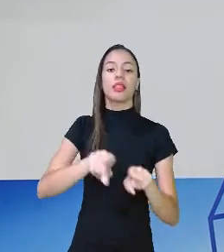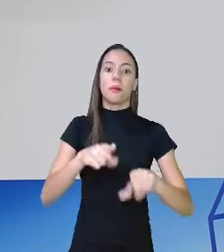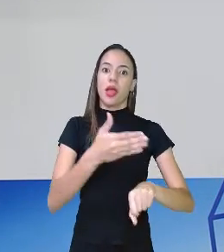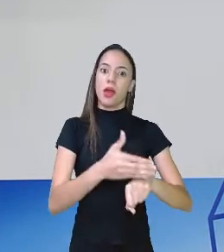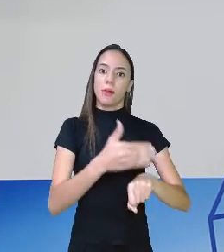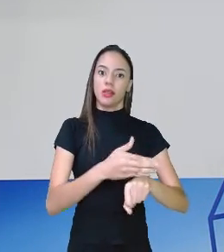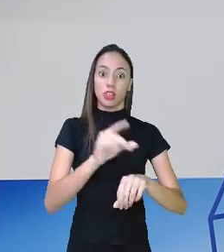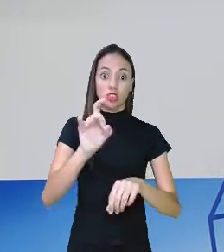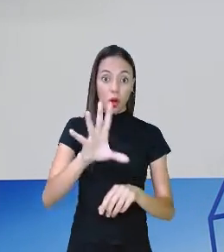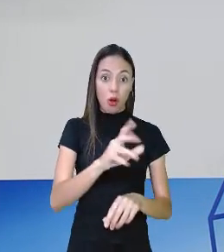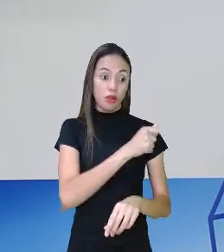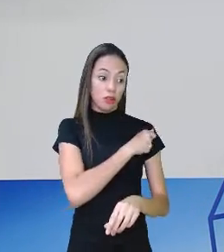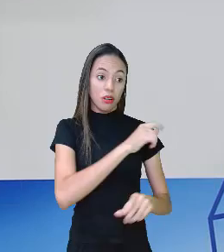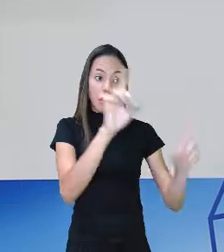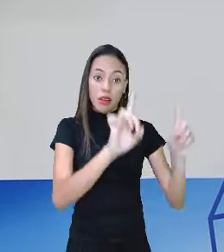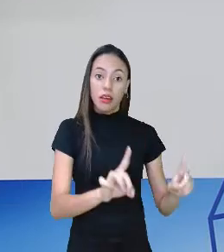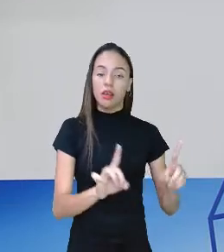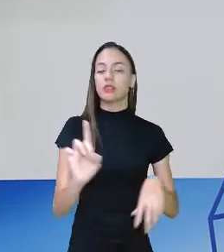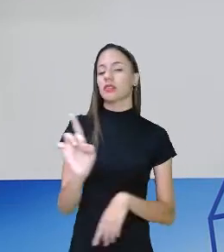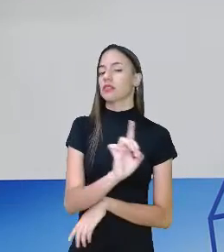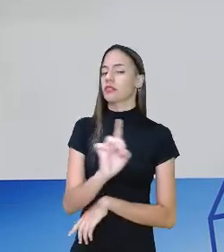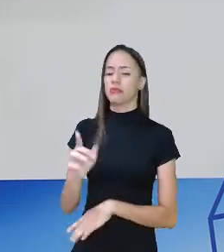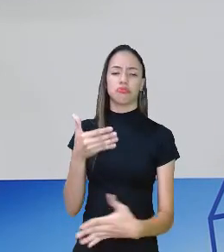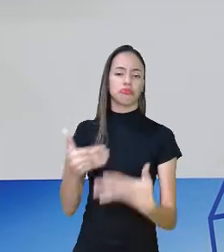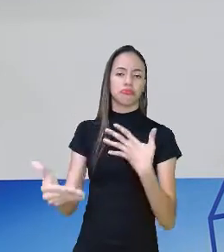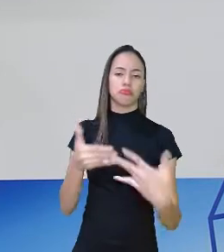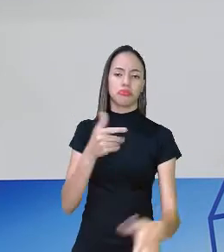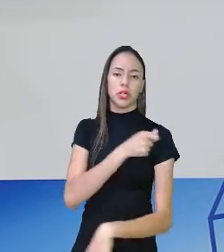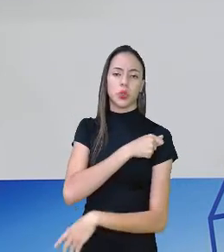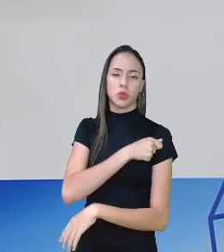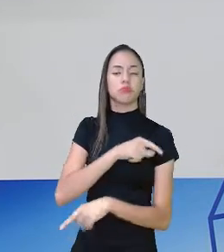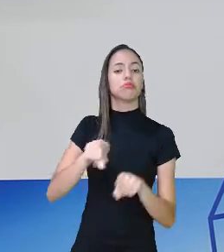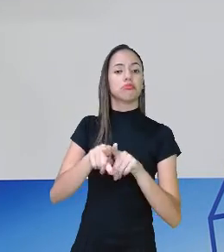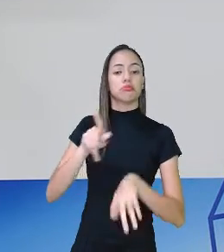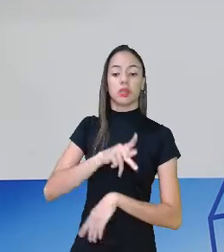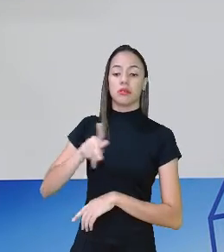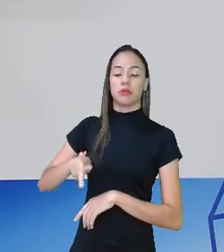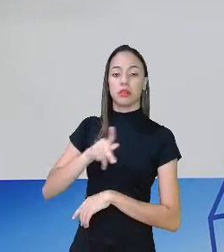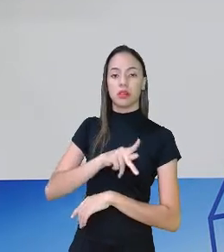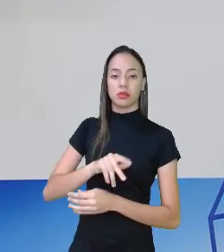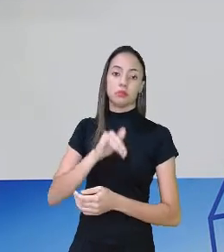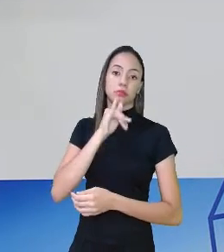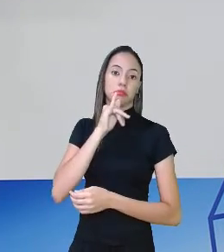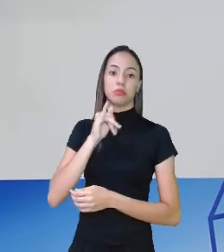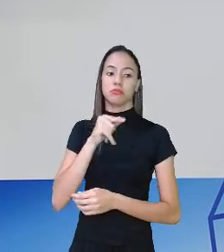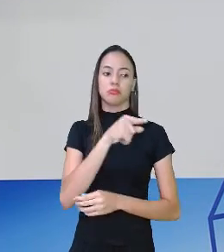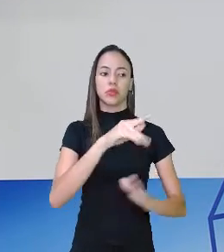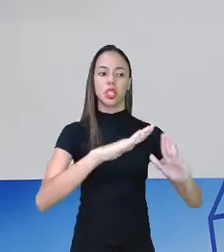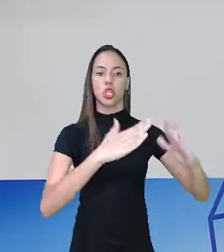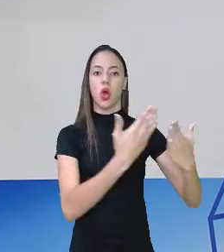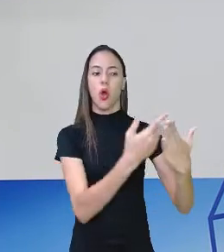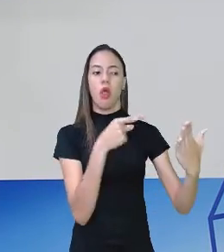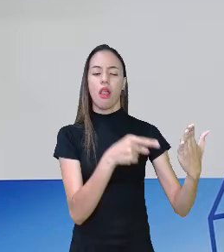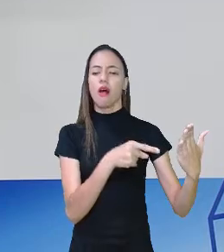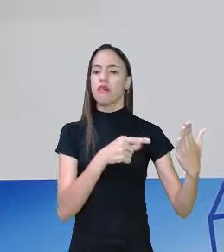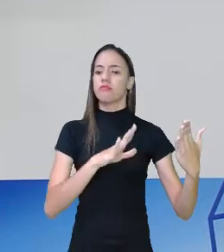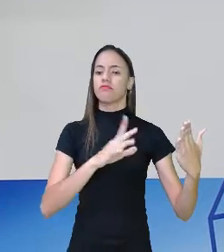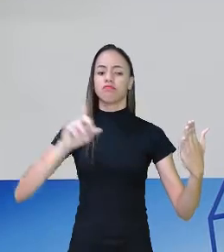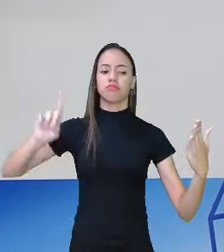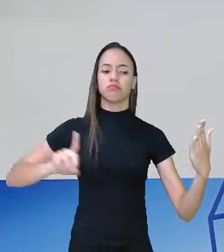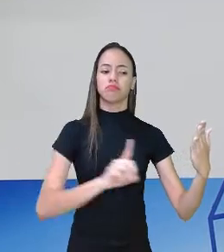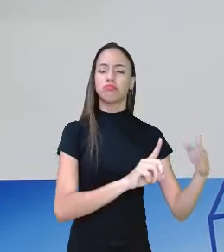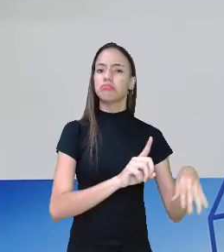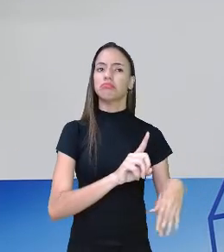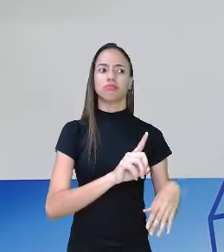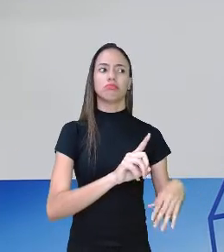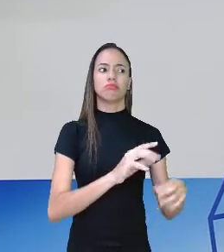estudantes com deficiência, mas qualquer estudante, o professor também. Quando vai para uma escola, que ele é bem recebido, que ele é